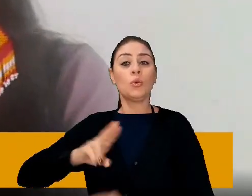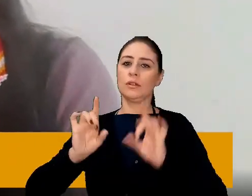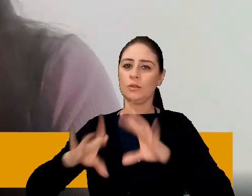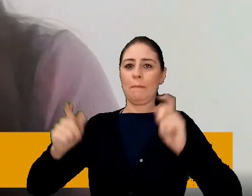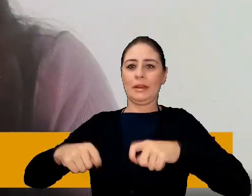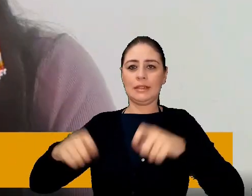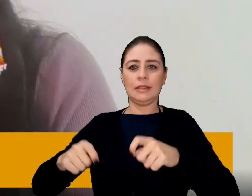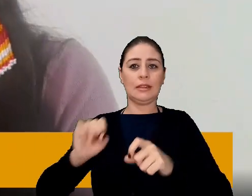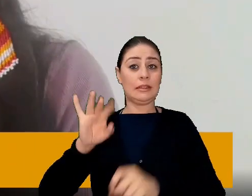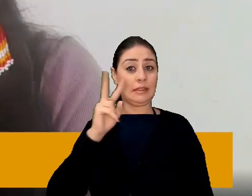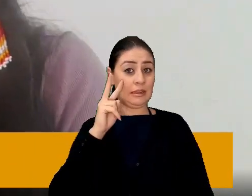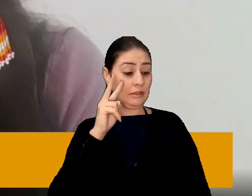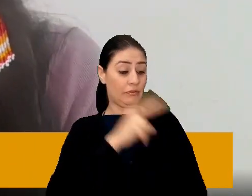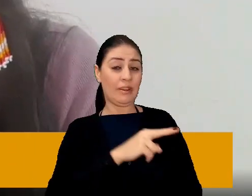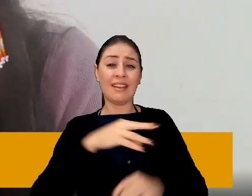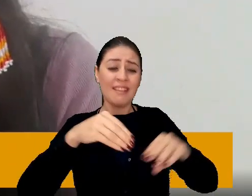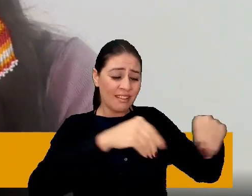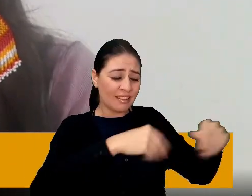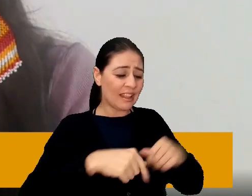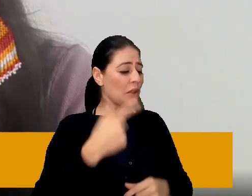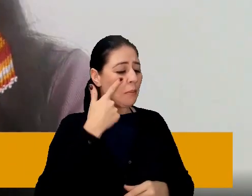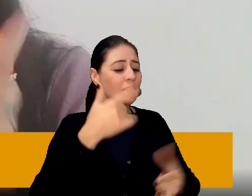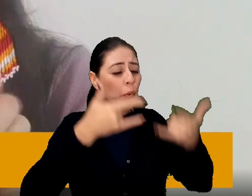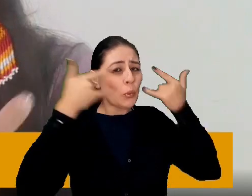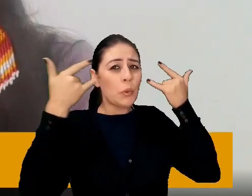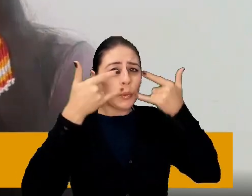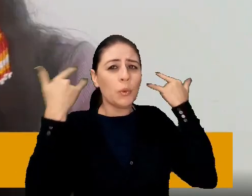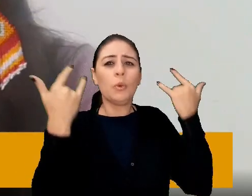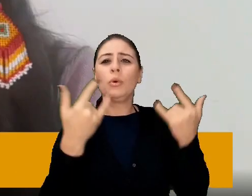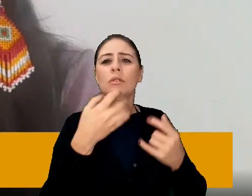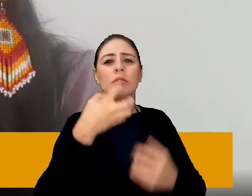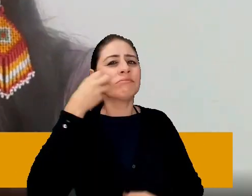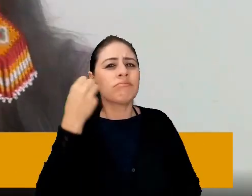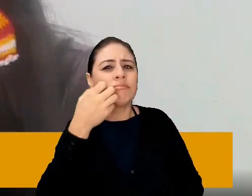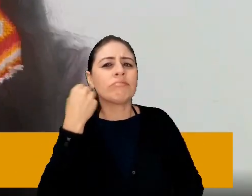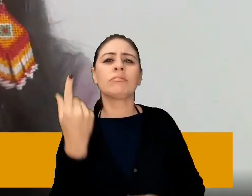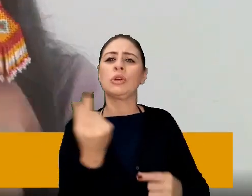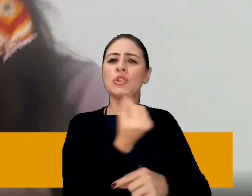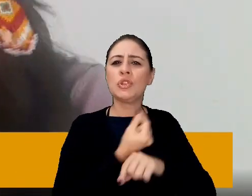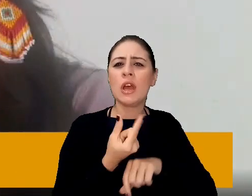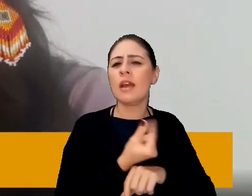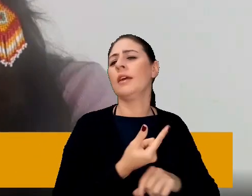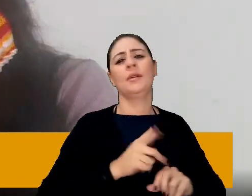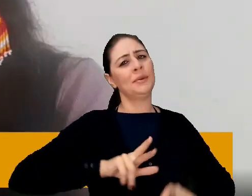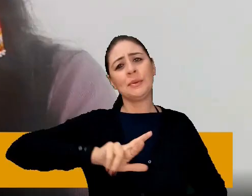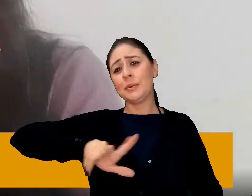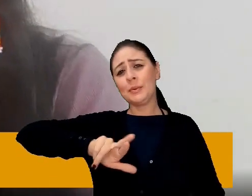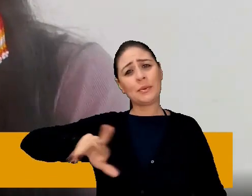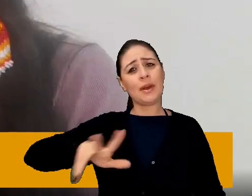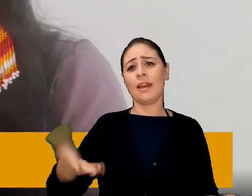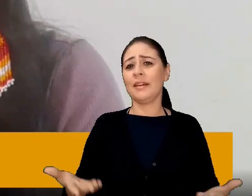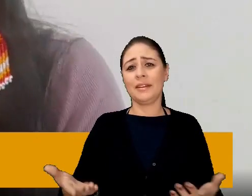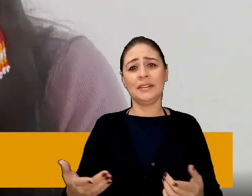gente usa só o que a gente precisa. Quando a gente olha para a Terra, a gente não pensa algo capitalista, quanto a gente vai ganhar em cifras, né? Porque se fosse